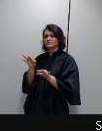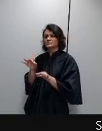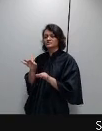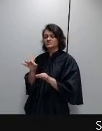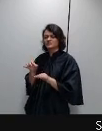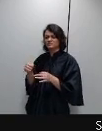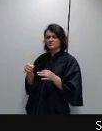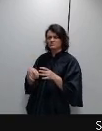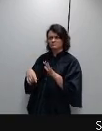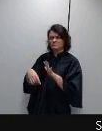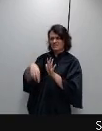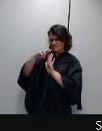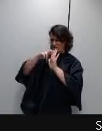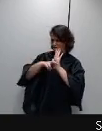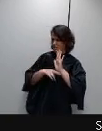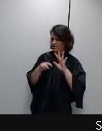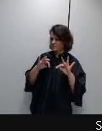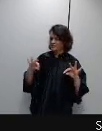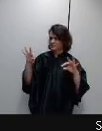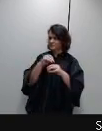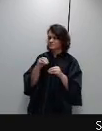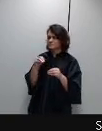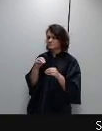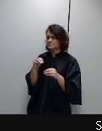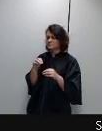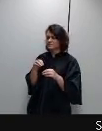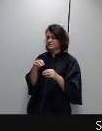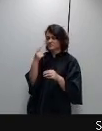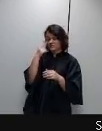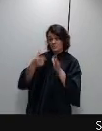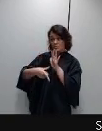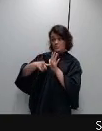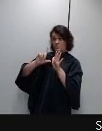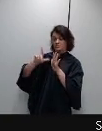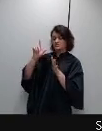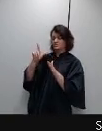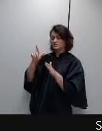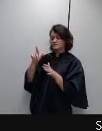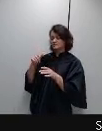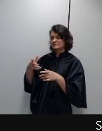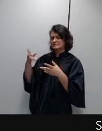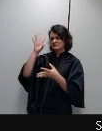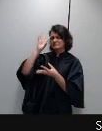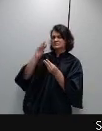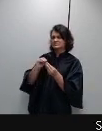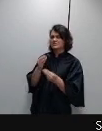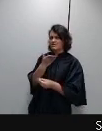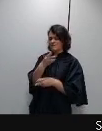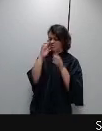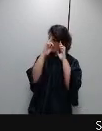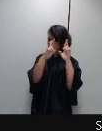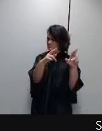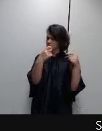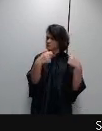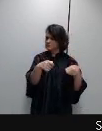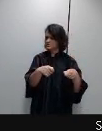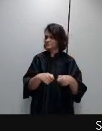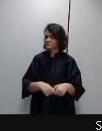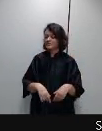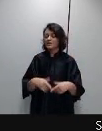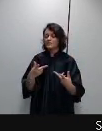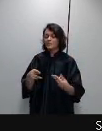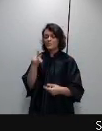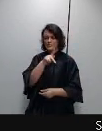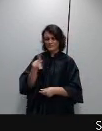nova impacta situações anteriores deve ser curvar ao seu respeito como a nossa professora ada Pellegrini de